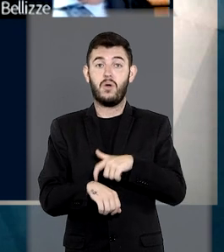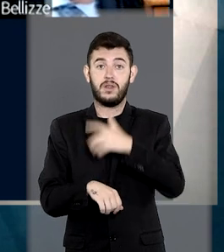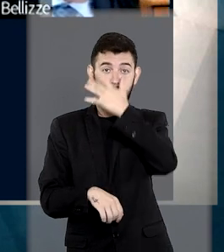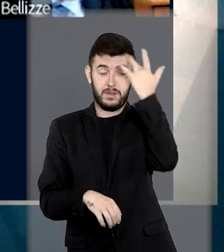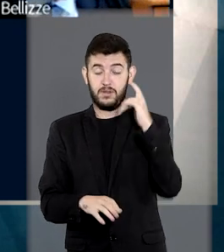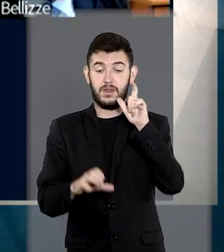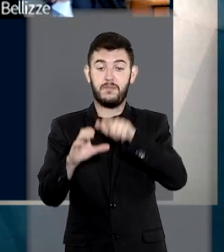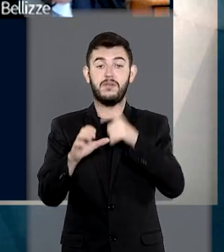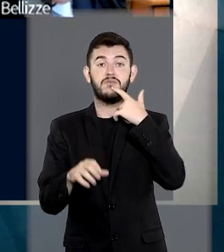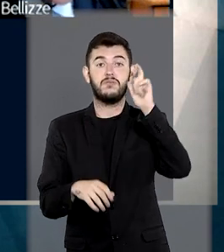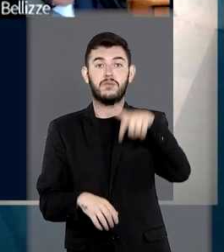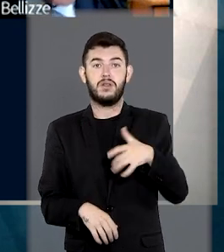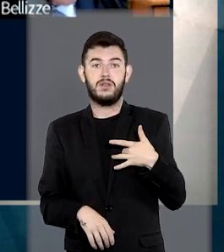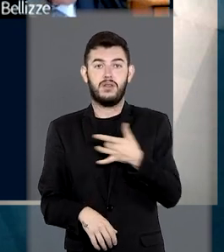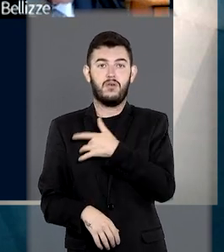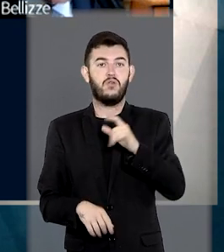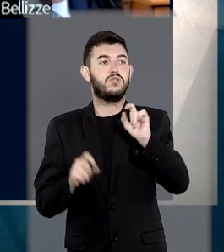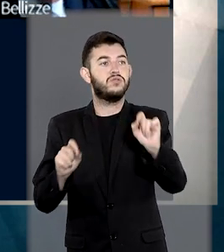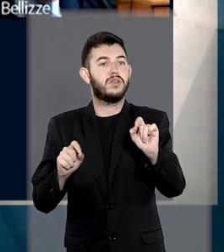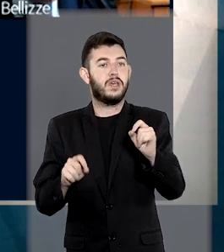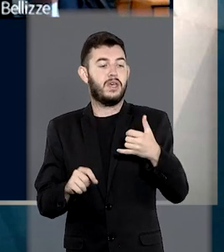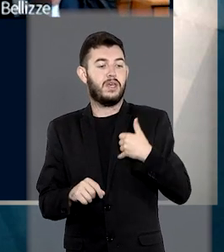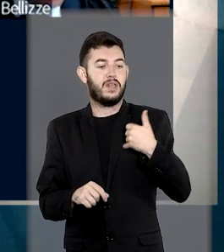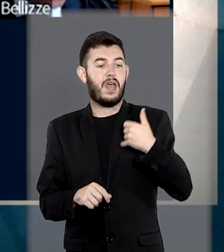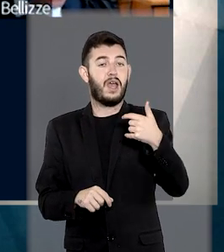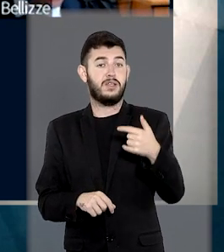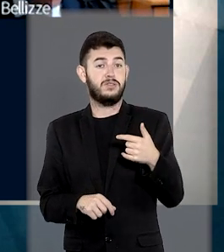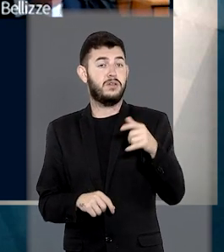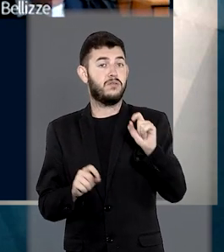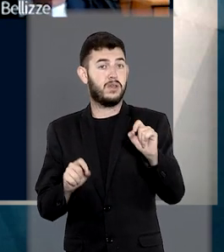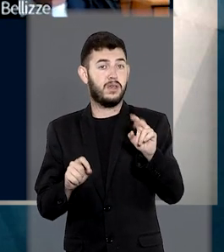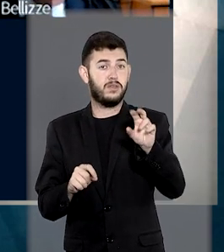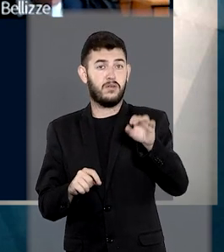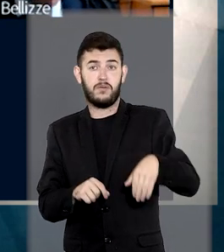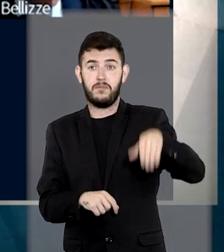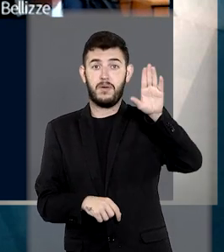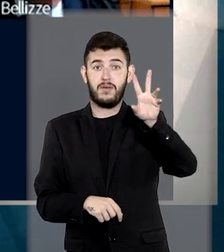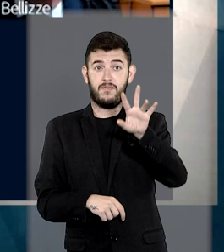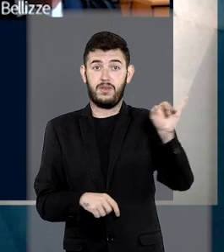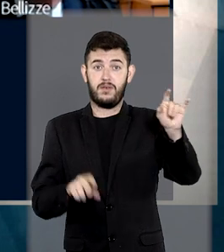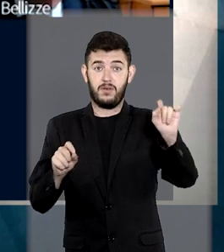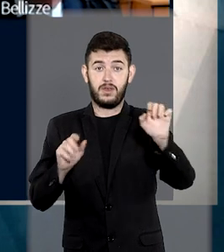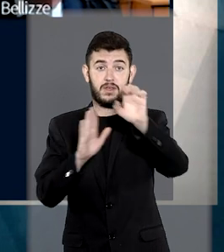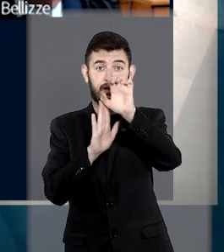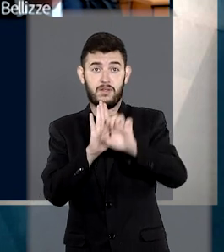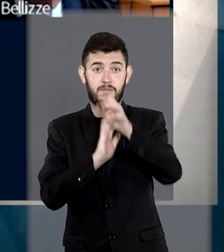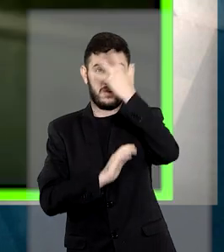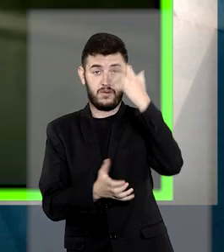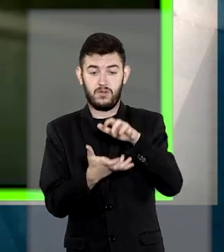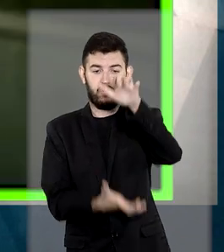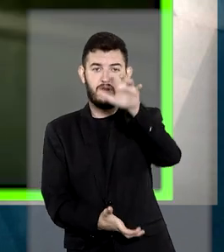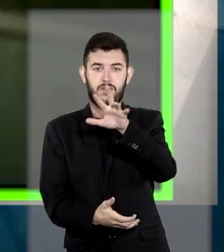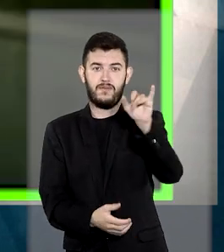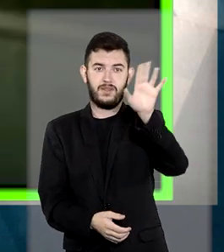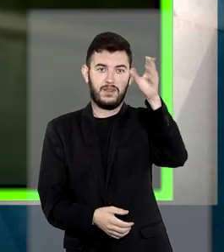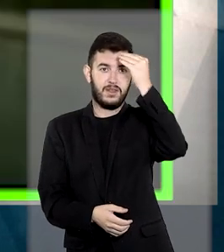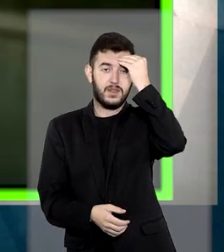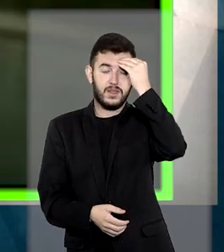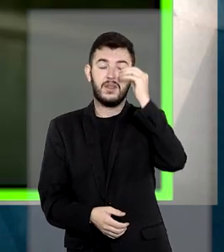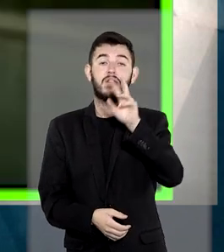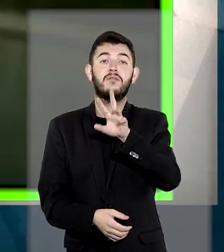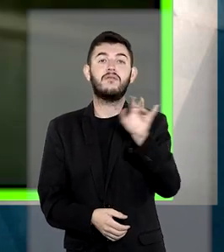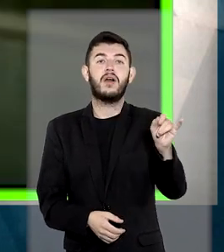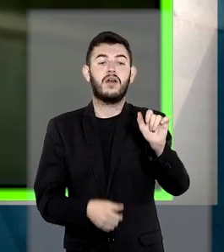tiver idade avançada, as normas serão interpretadas à luz do Estatuto da Pessoa Idosa, devendo sempre